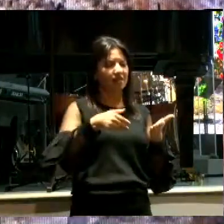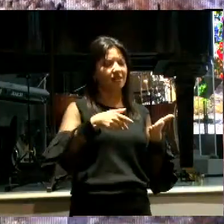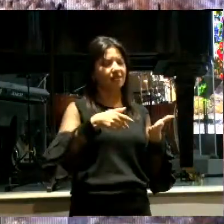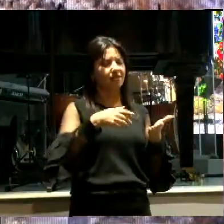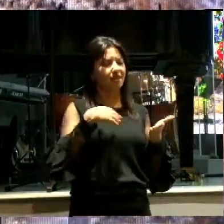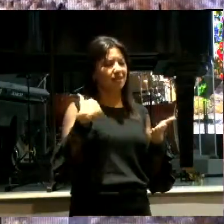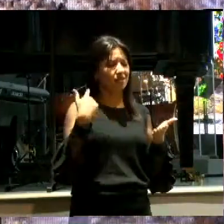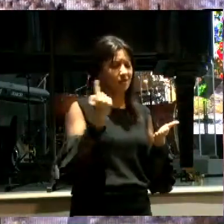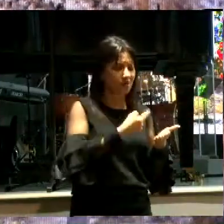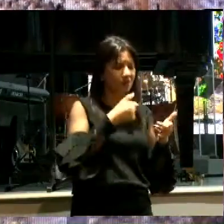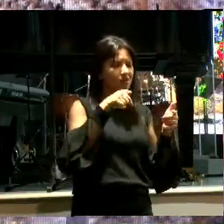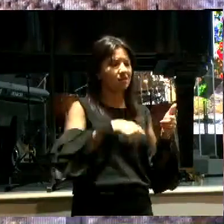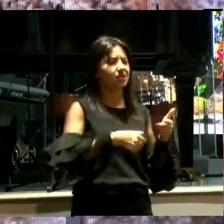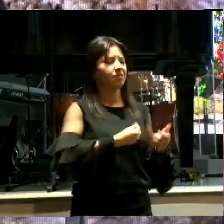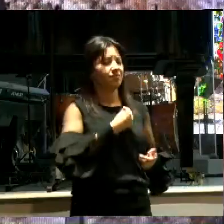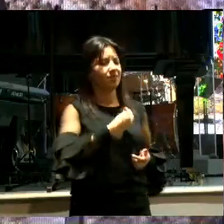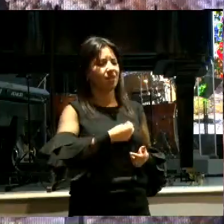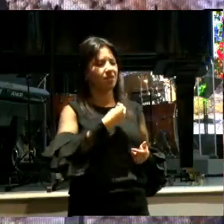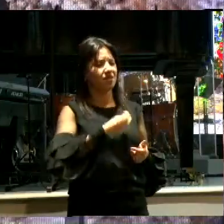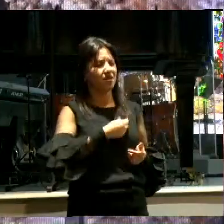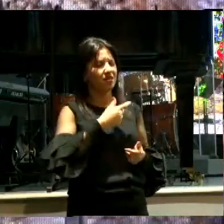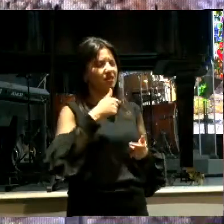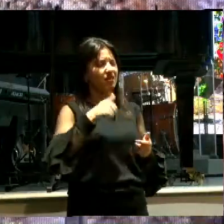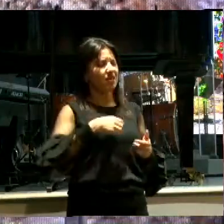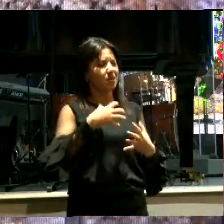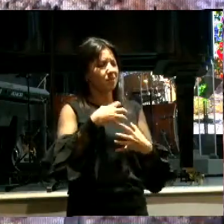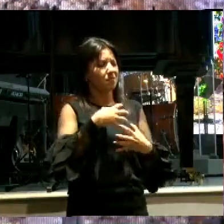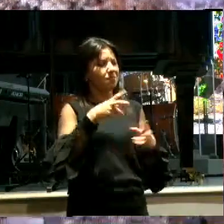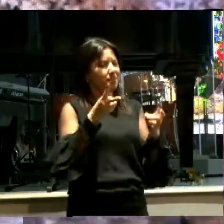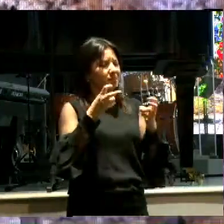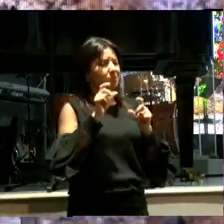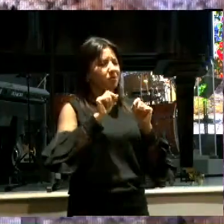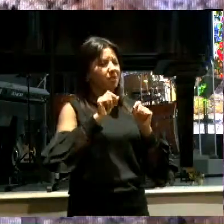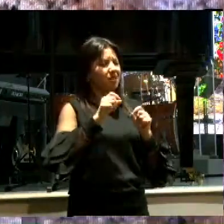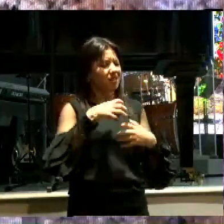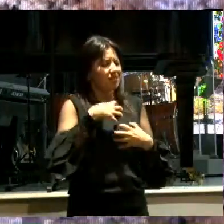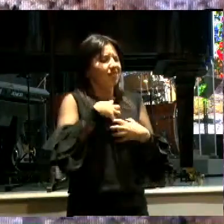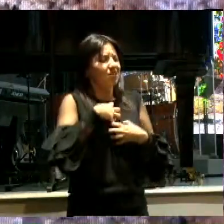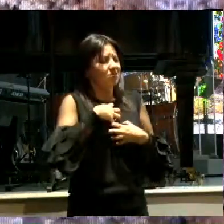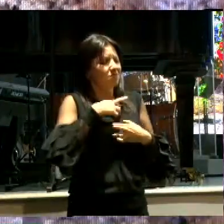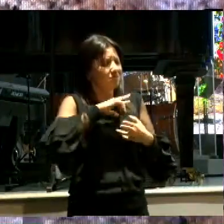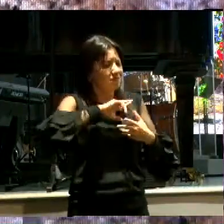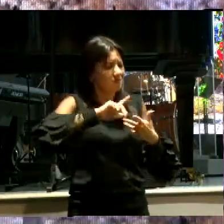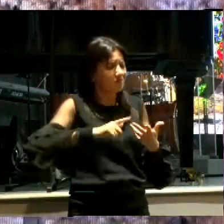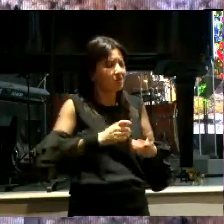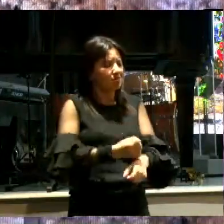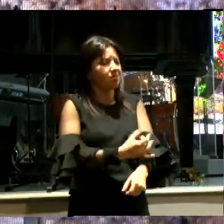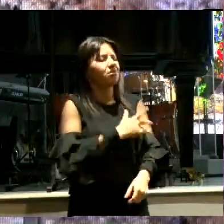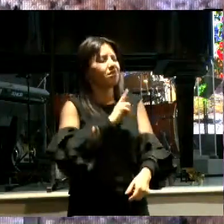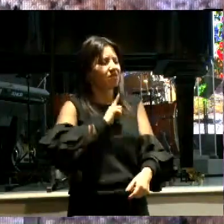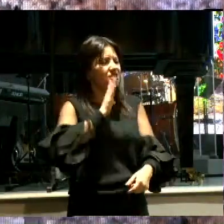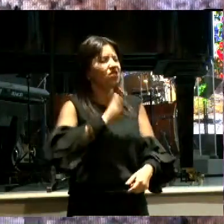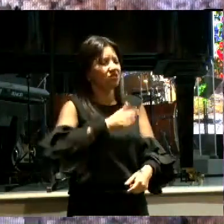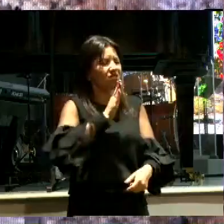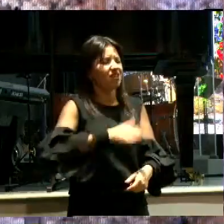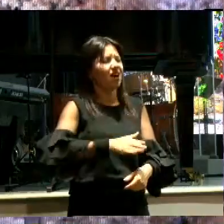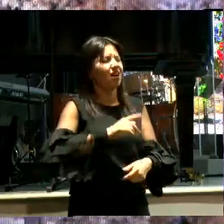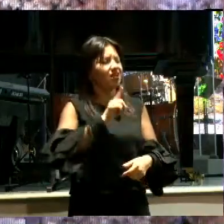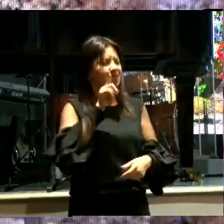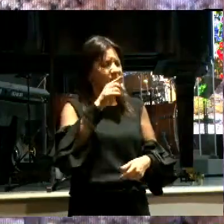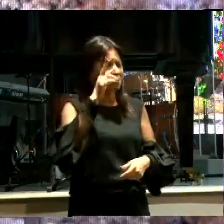que intercessoras estão aí com os braços levantados, orando, clamando. Eu acredito, Senhor, que já foi